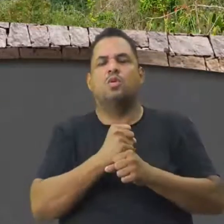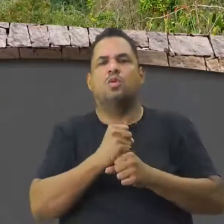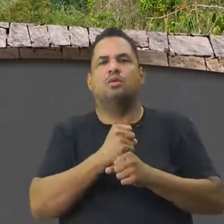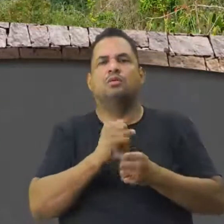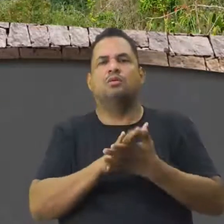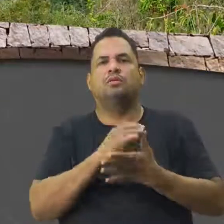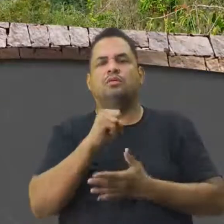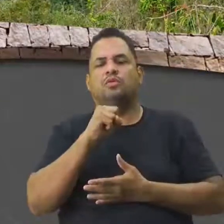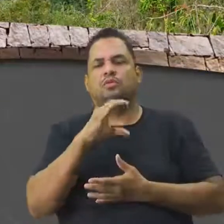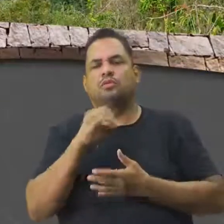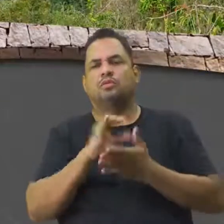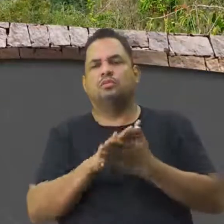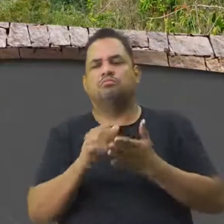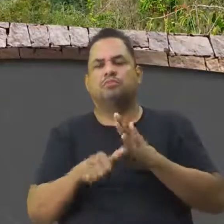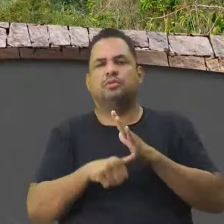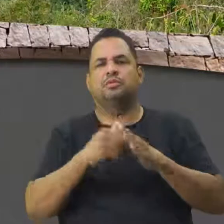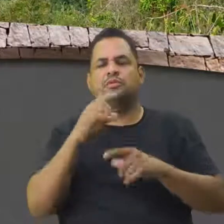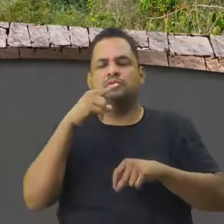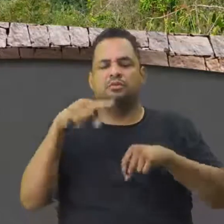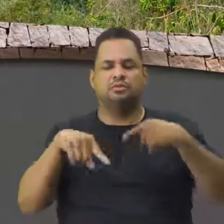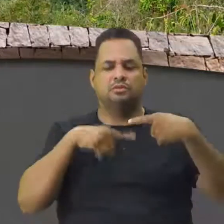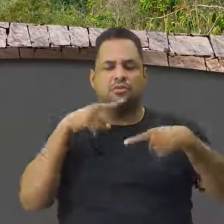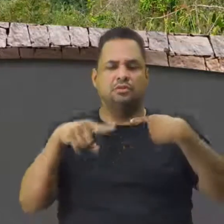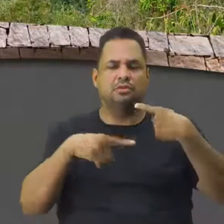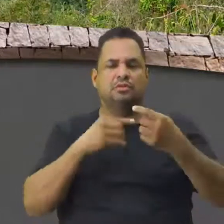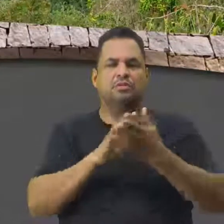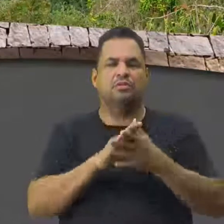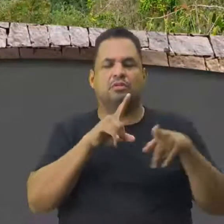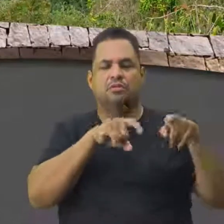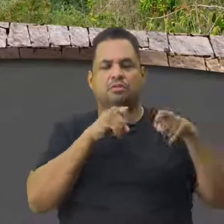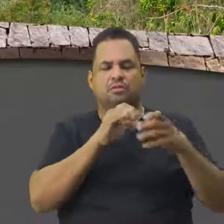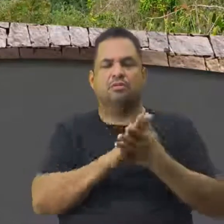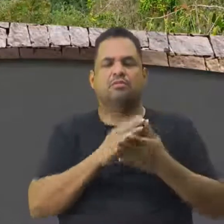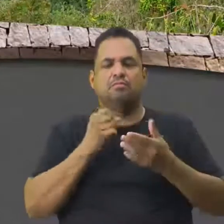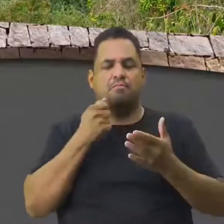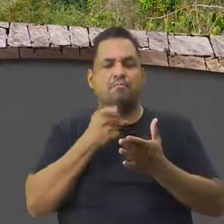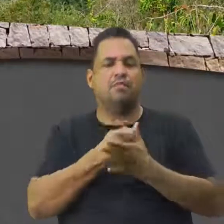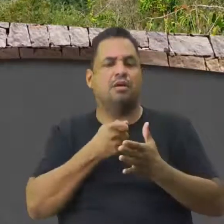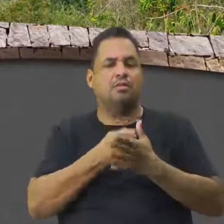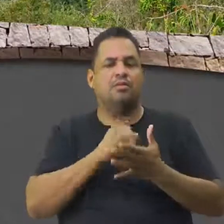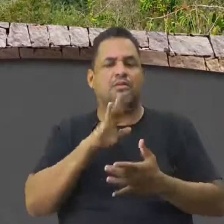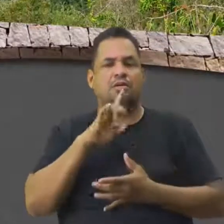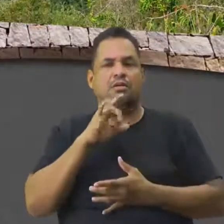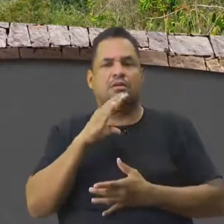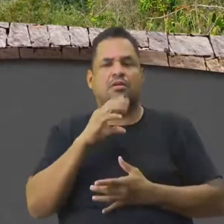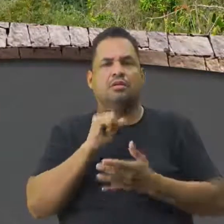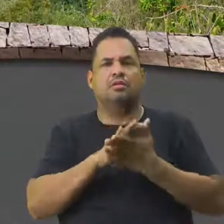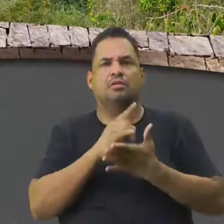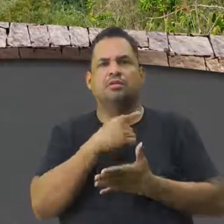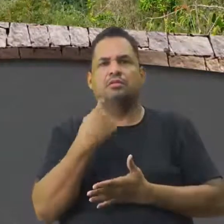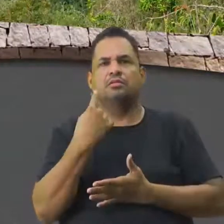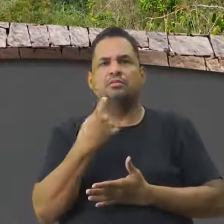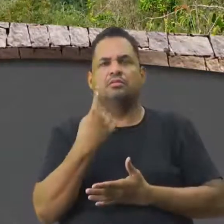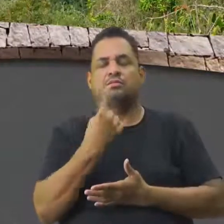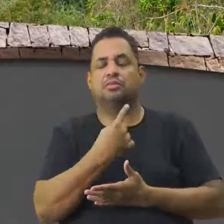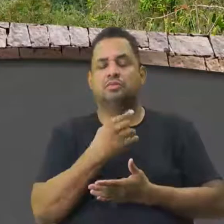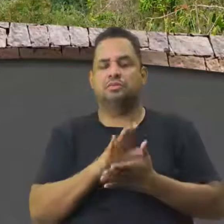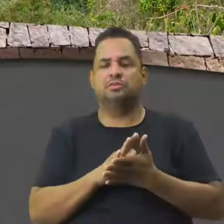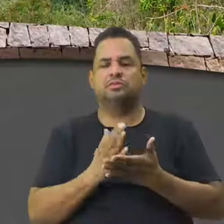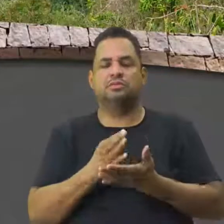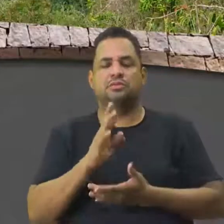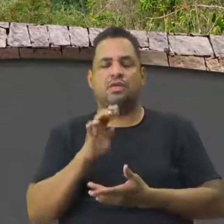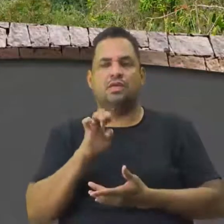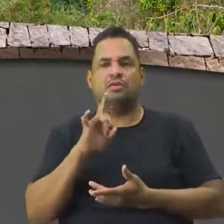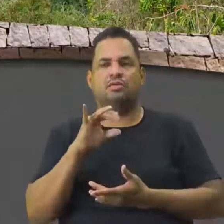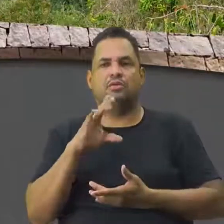agrícola financiado pelo INCRA, Instituto Nacional de Colonização e Reforma Agrária. Nós ainda éramos território